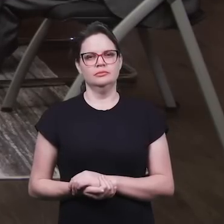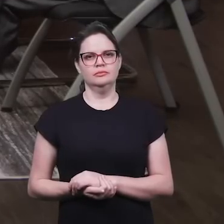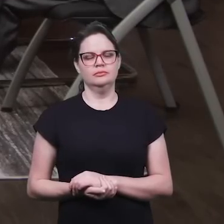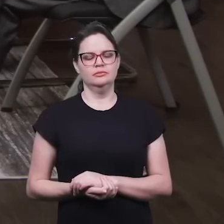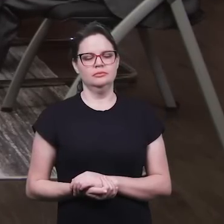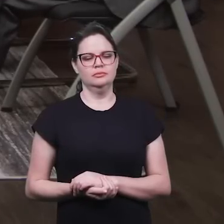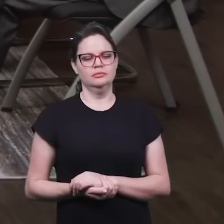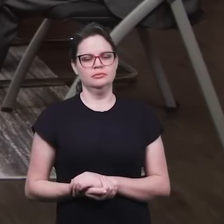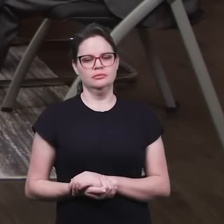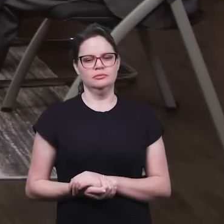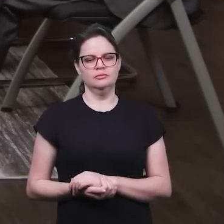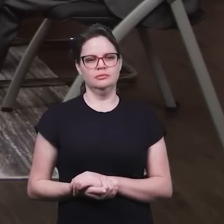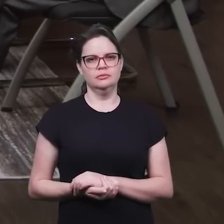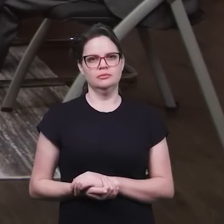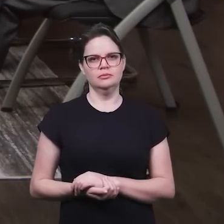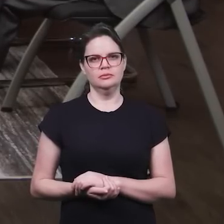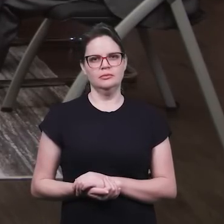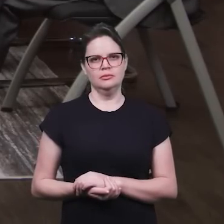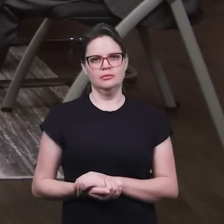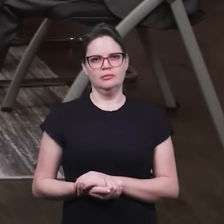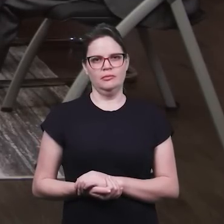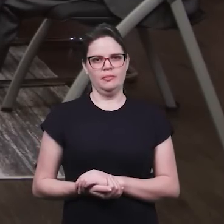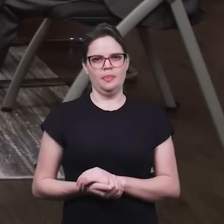no governo, na existência